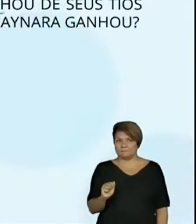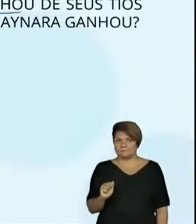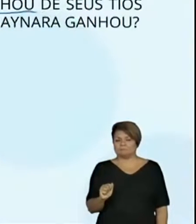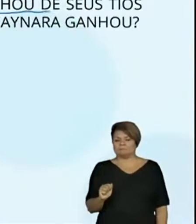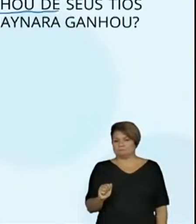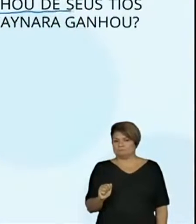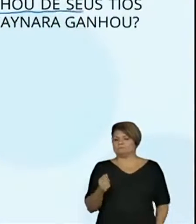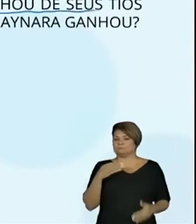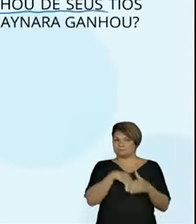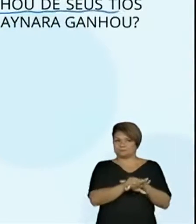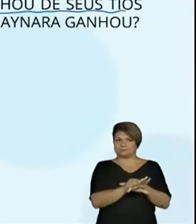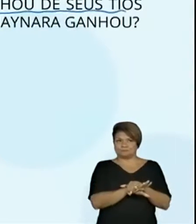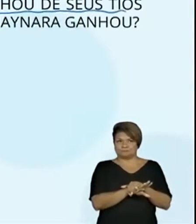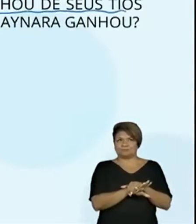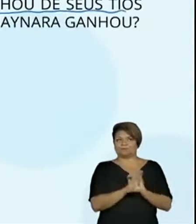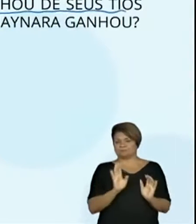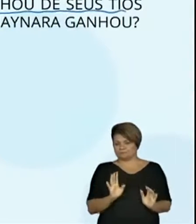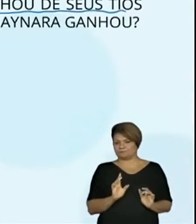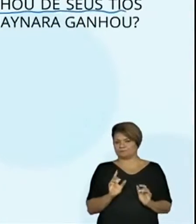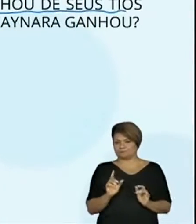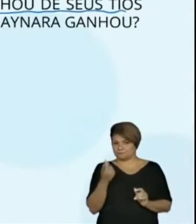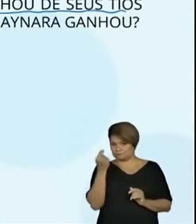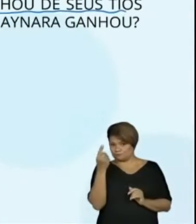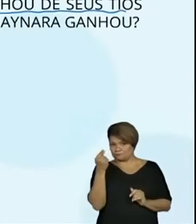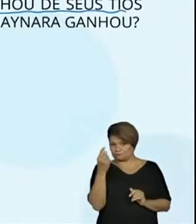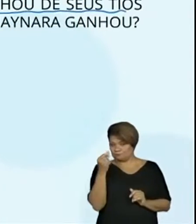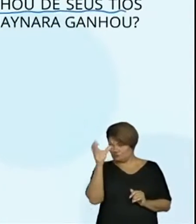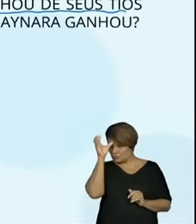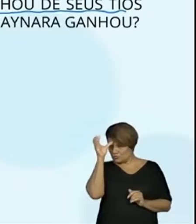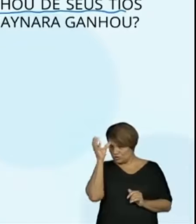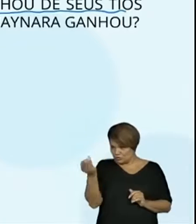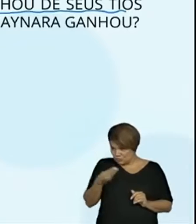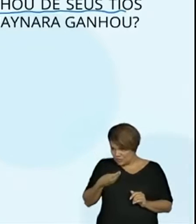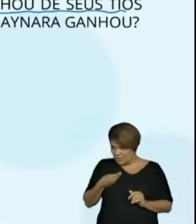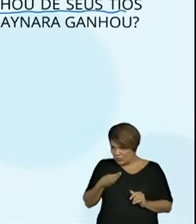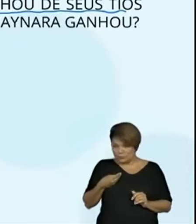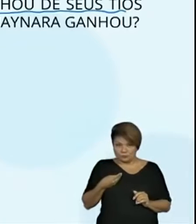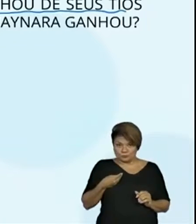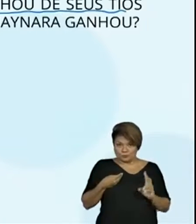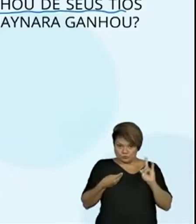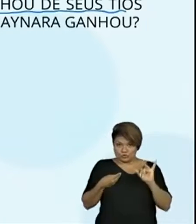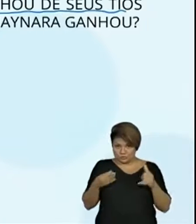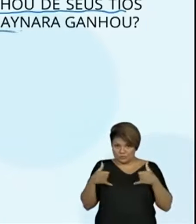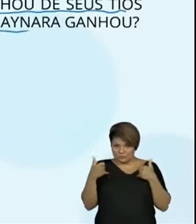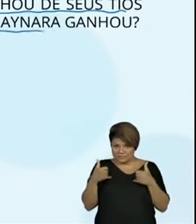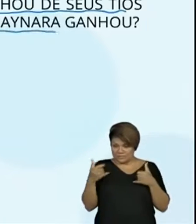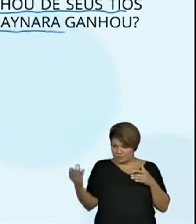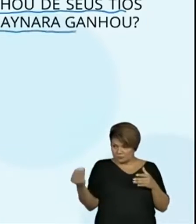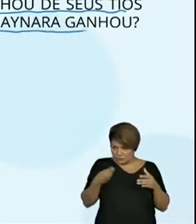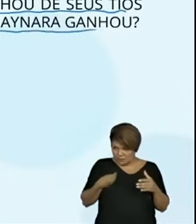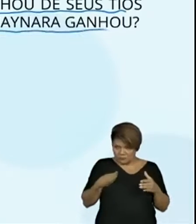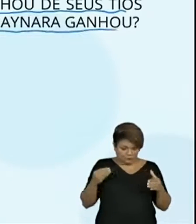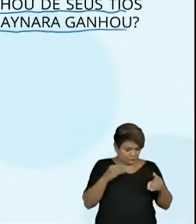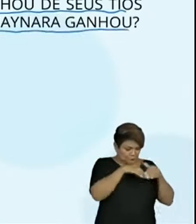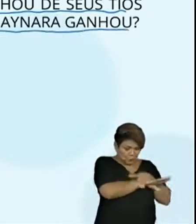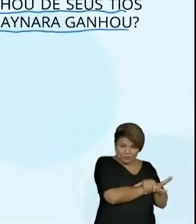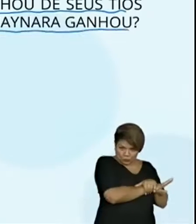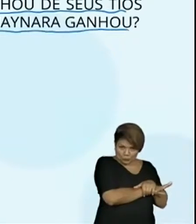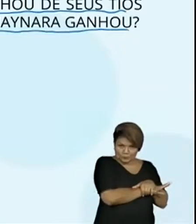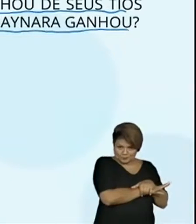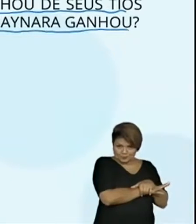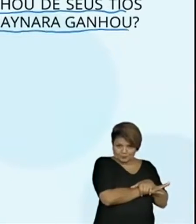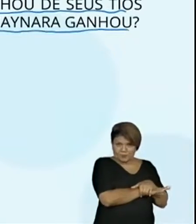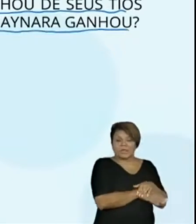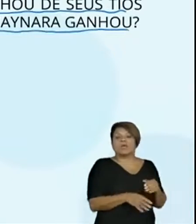ganhou de seus tios. No dia do aniversário, quantos reais Mainara